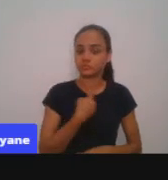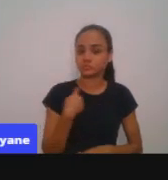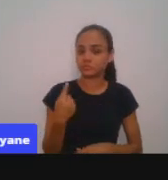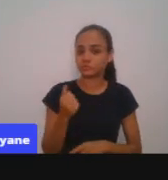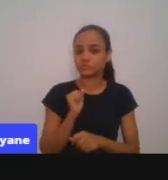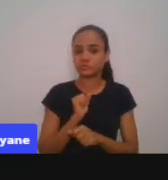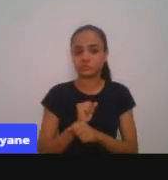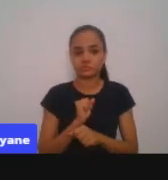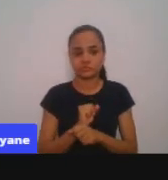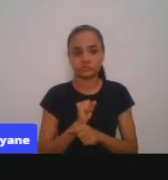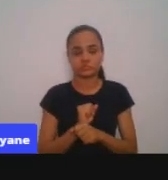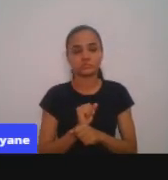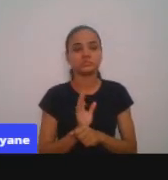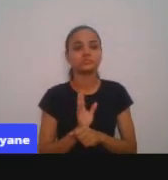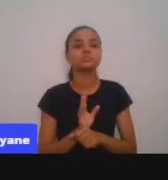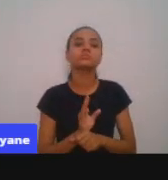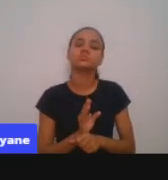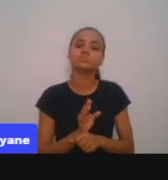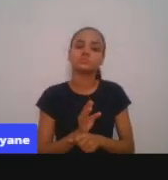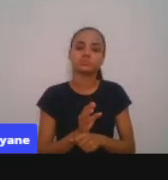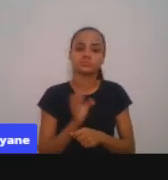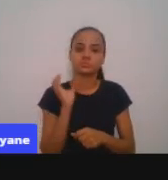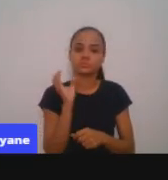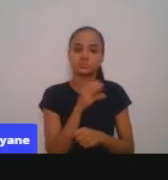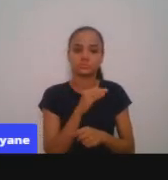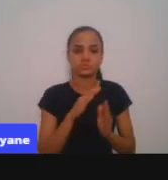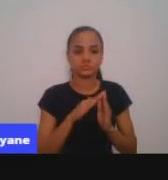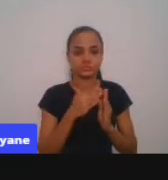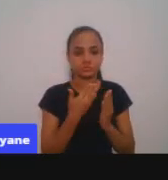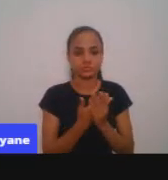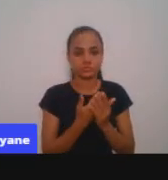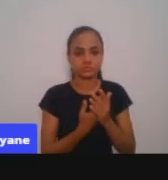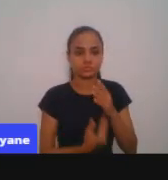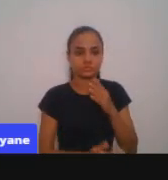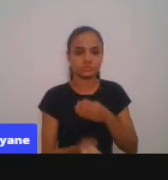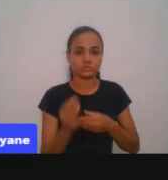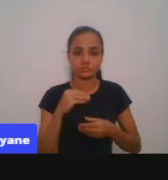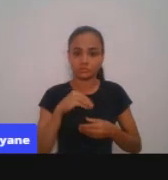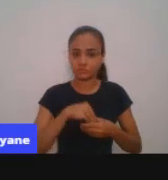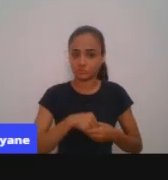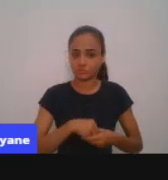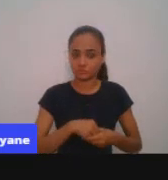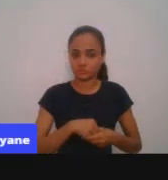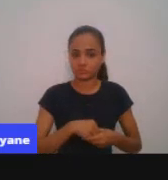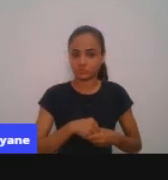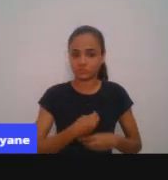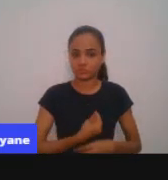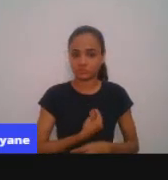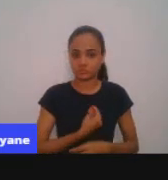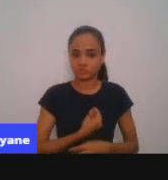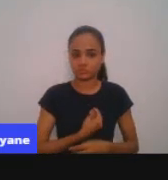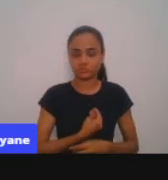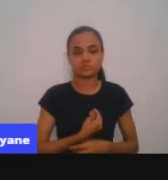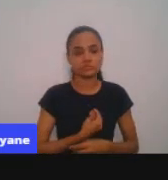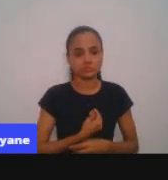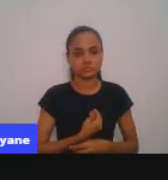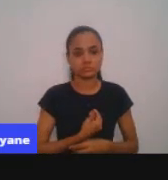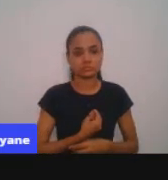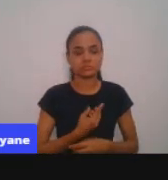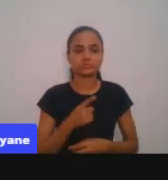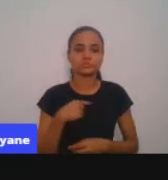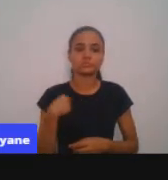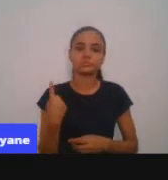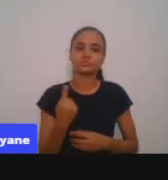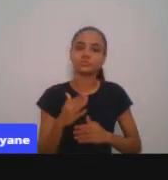breve estaríamos na escola, nós fomos vivendo ao longo de 2020 um processo de construindo outro caderno,